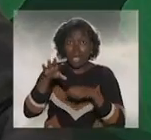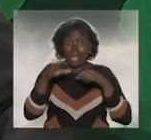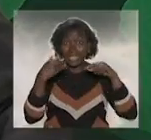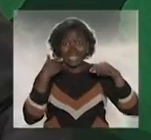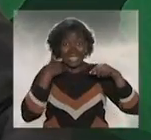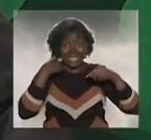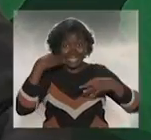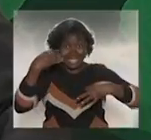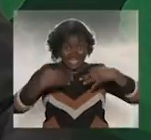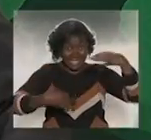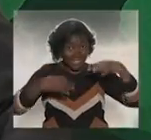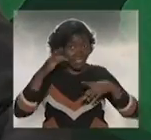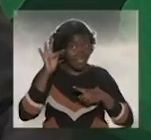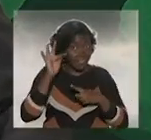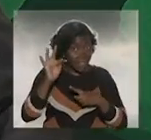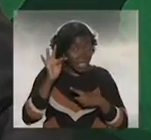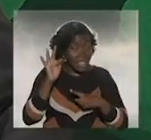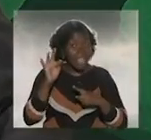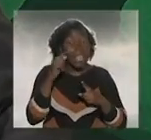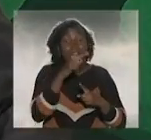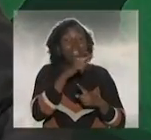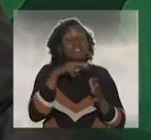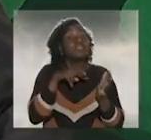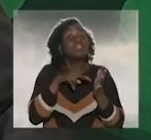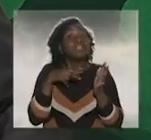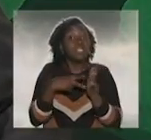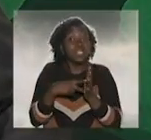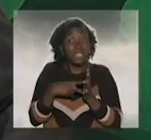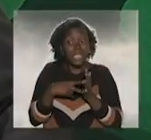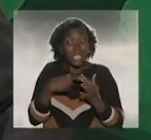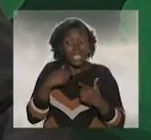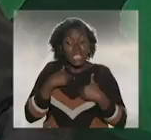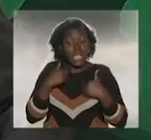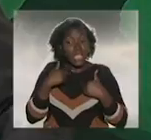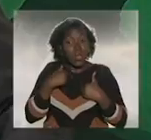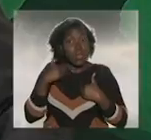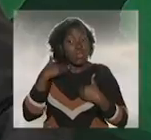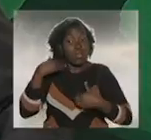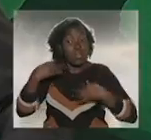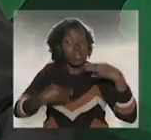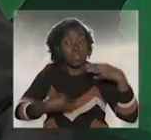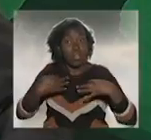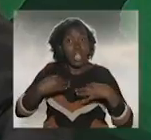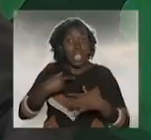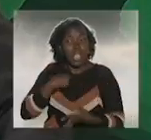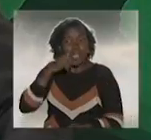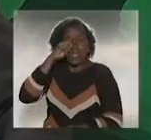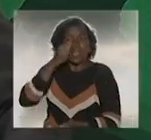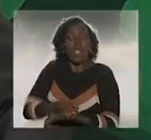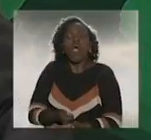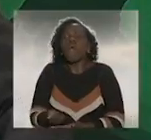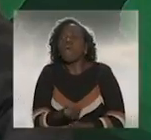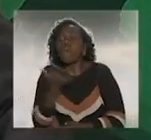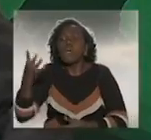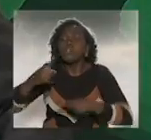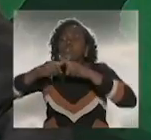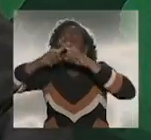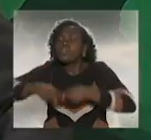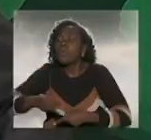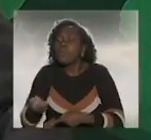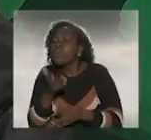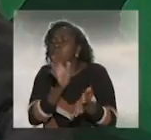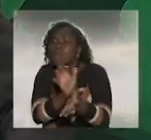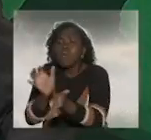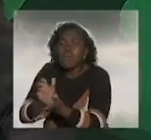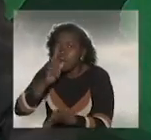Federal já entendeu que ele, Supremo, não pode dizer com quantos clubes uma competição vai ser disputada em nenhum